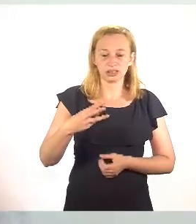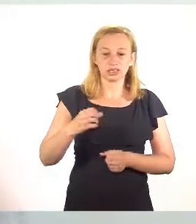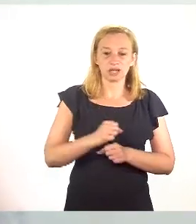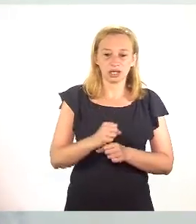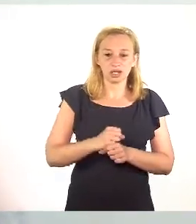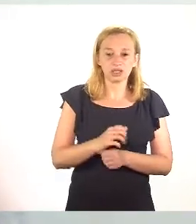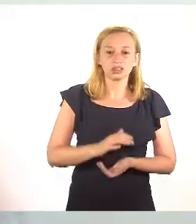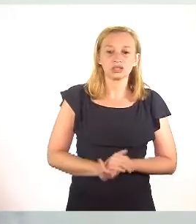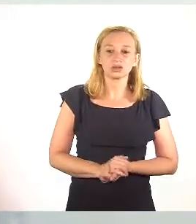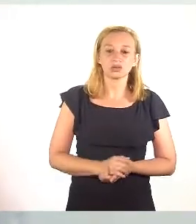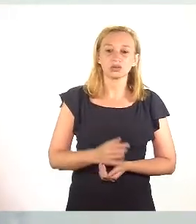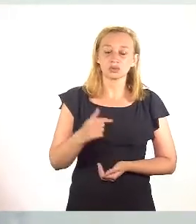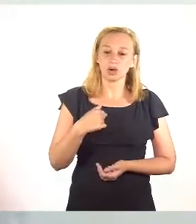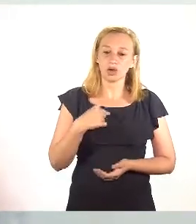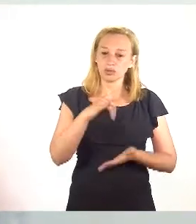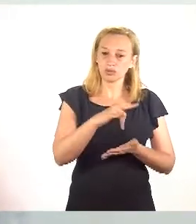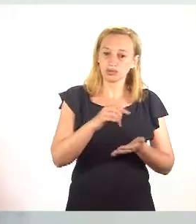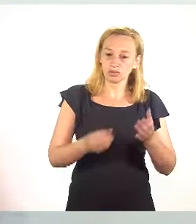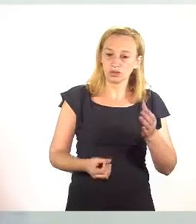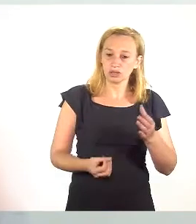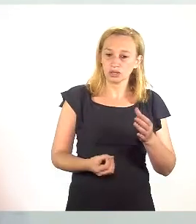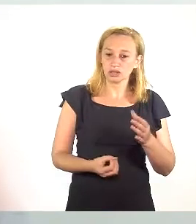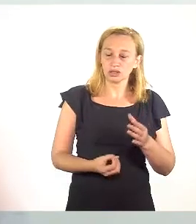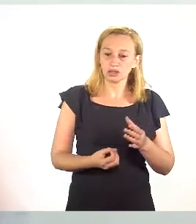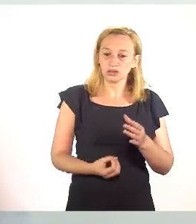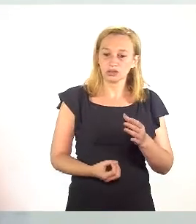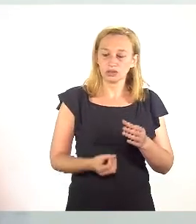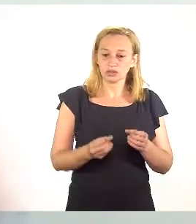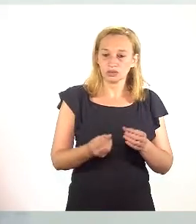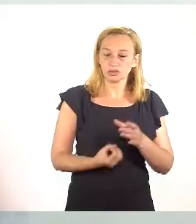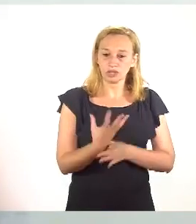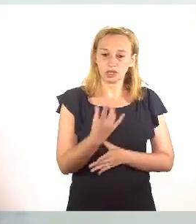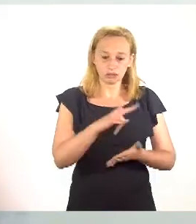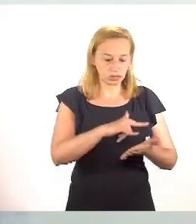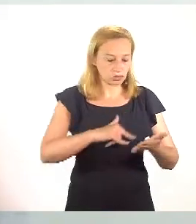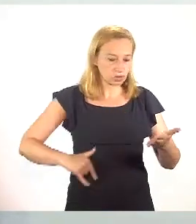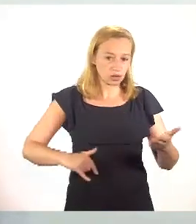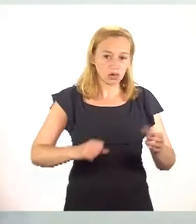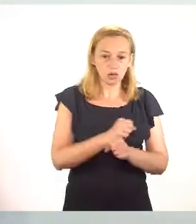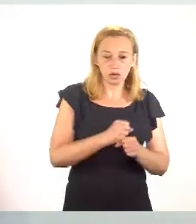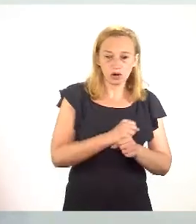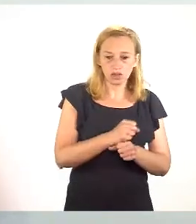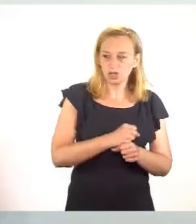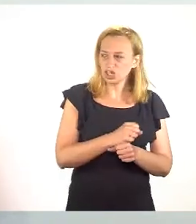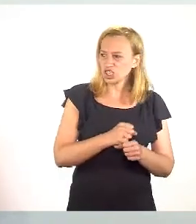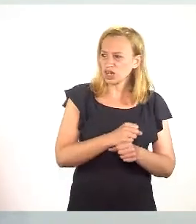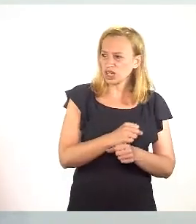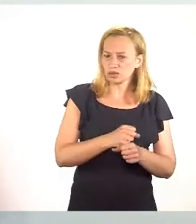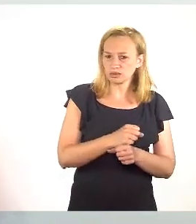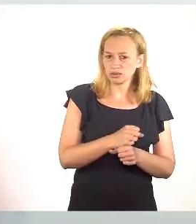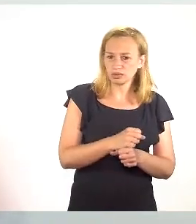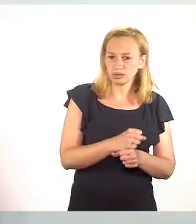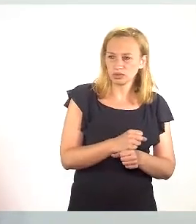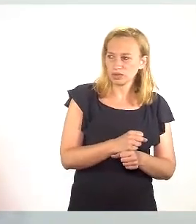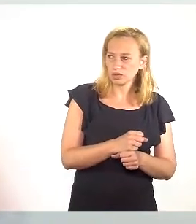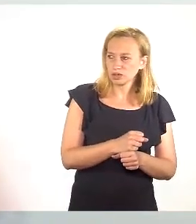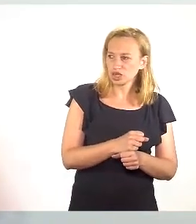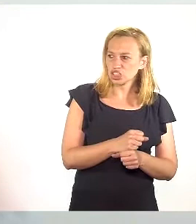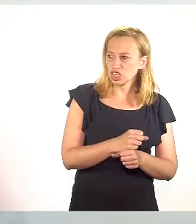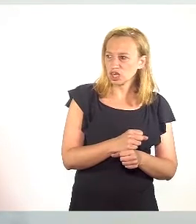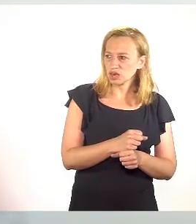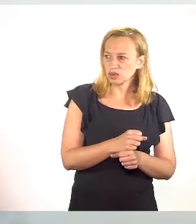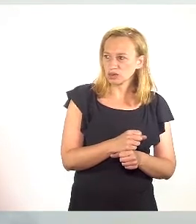Mas, quando eu faço meus currículos, eu boto o ano que eu me formei em engenheiro. É a primeira coisa que eu faço. Para depois botar o